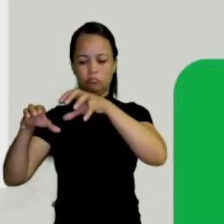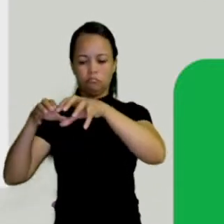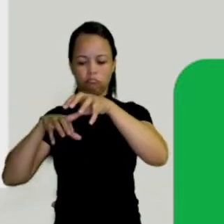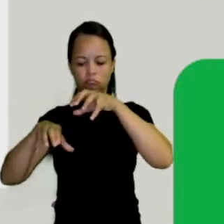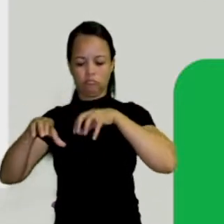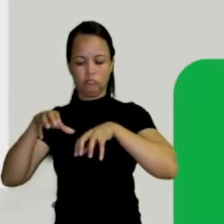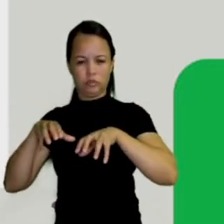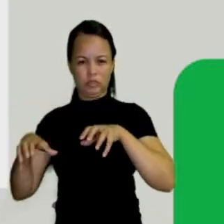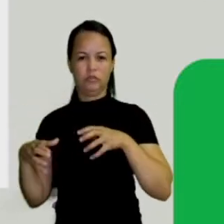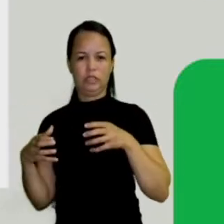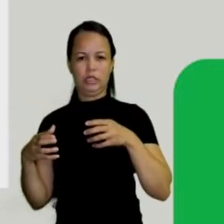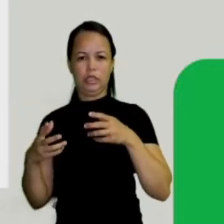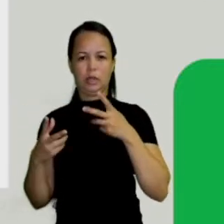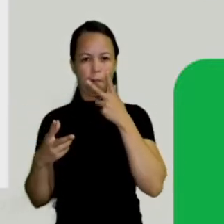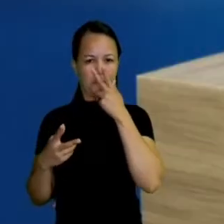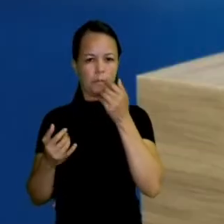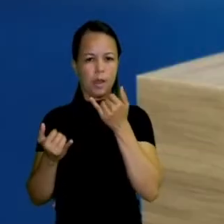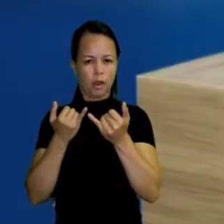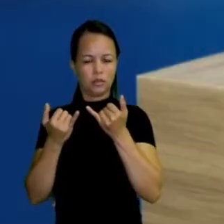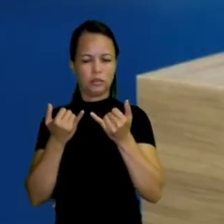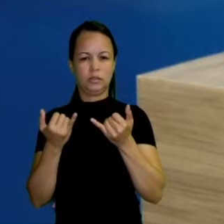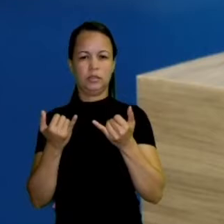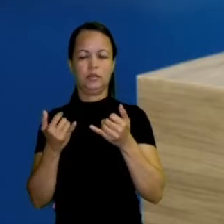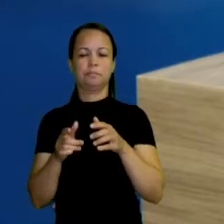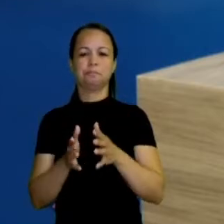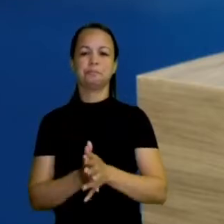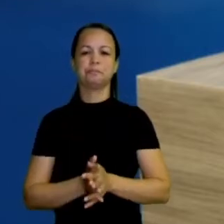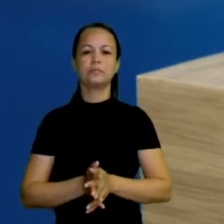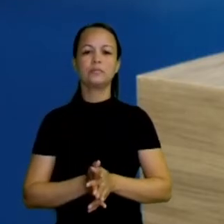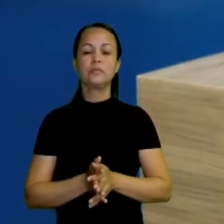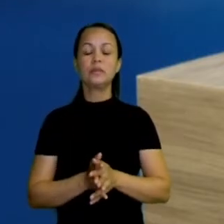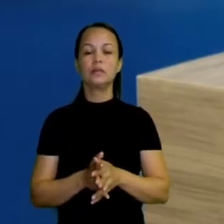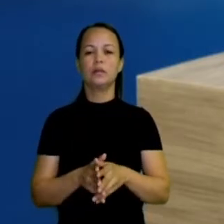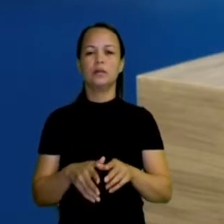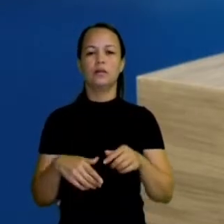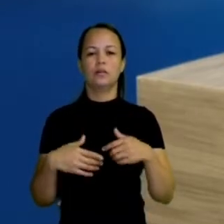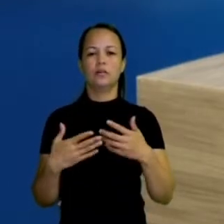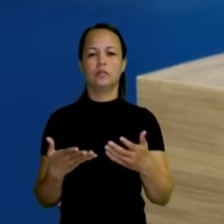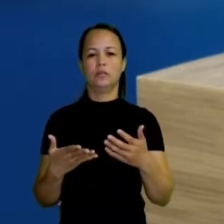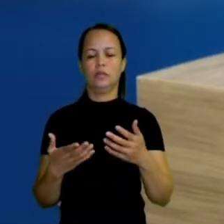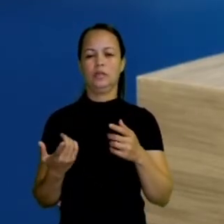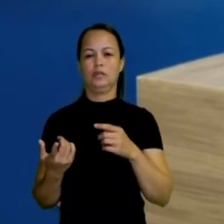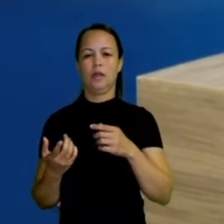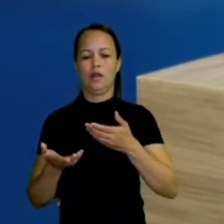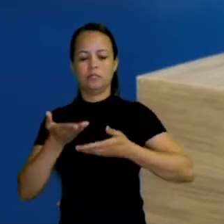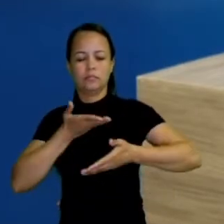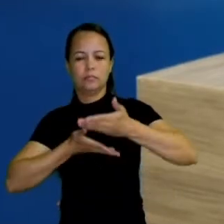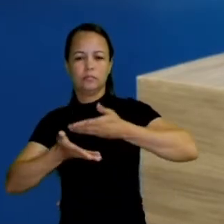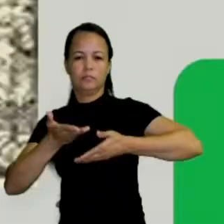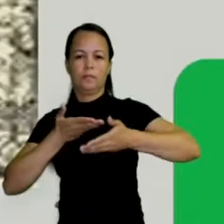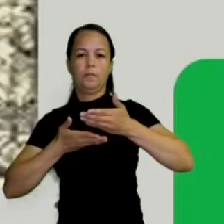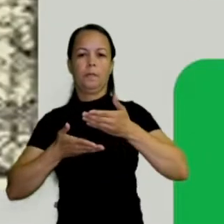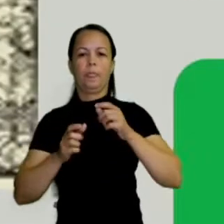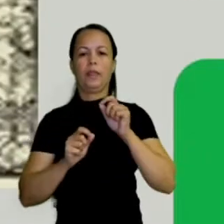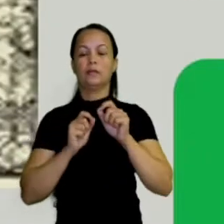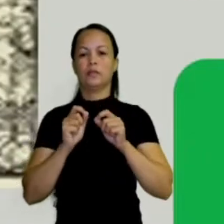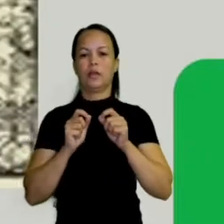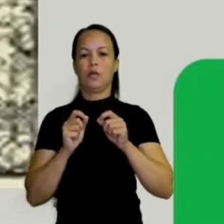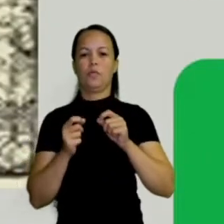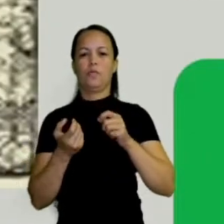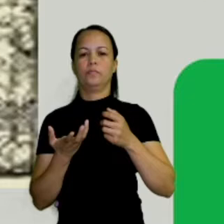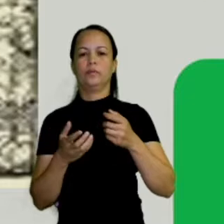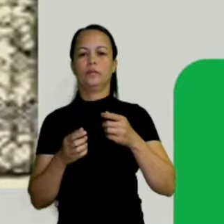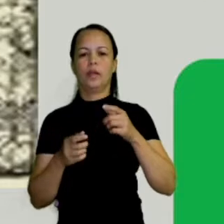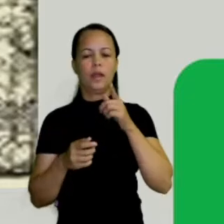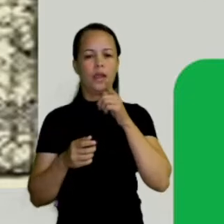certo? Então, a gente vai analisar agora um outro ponto em relação a isso. Então, aí, essa é a Ilha de São